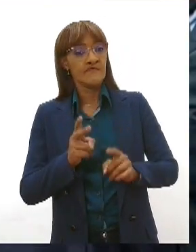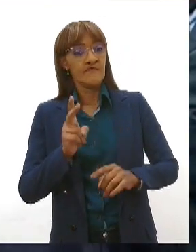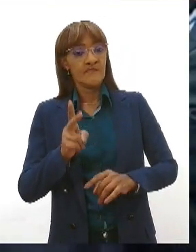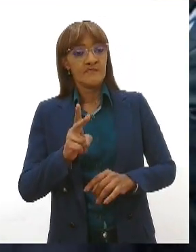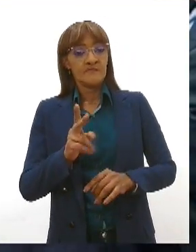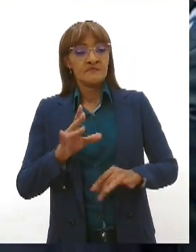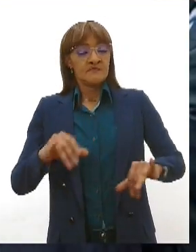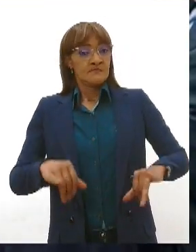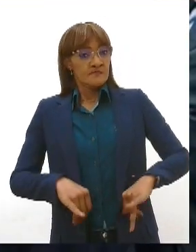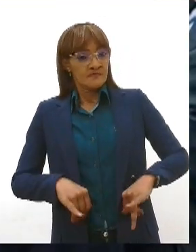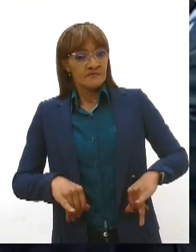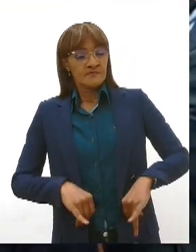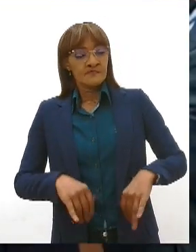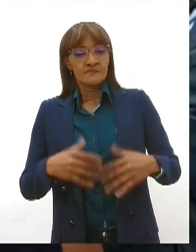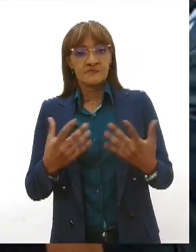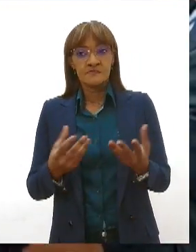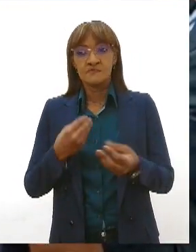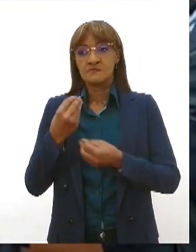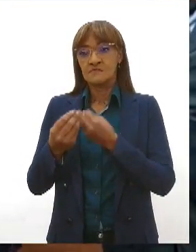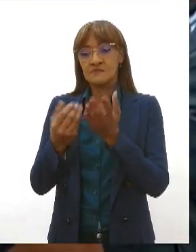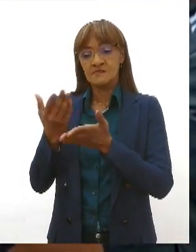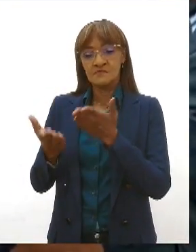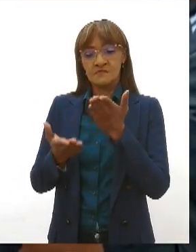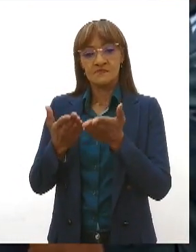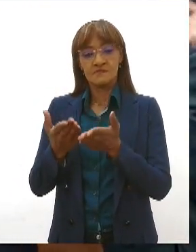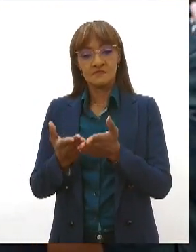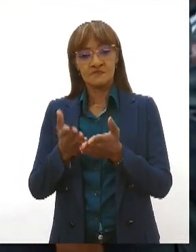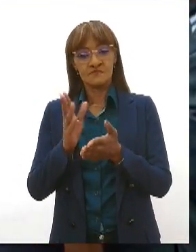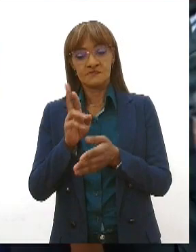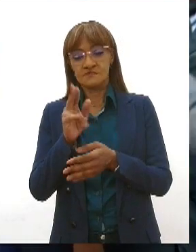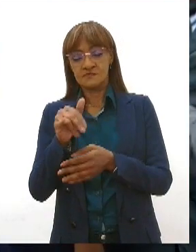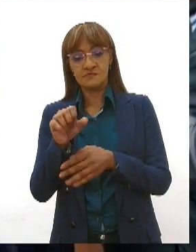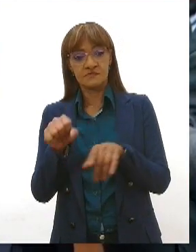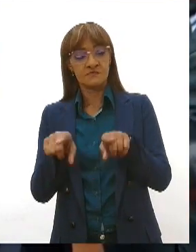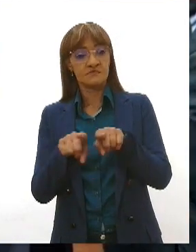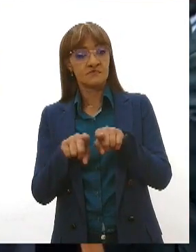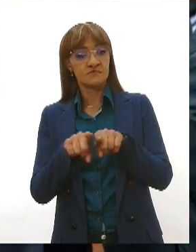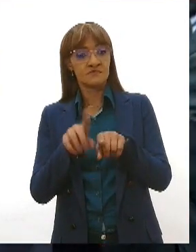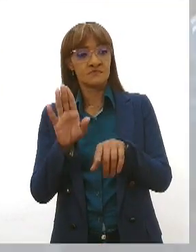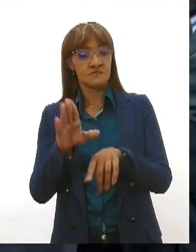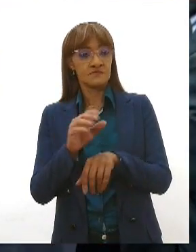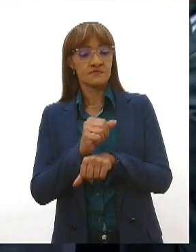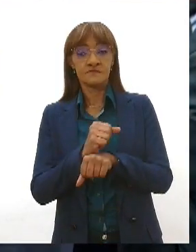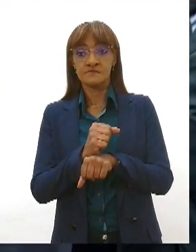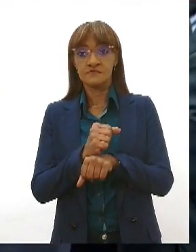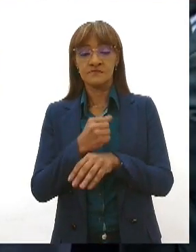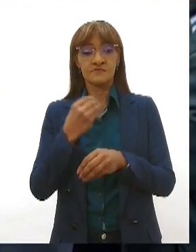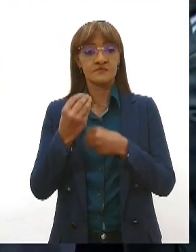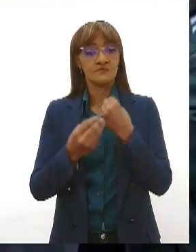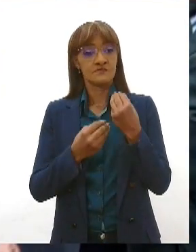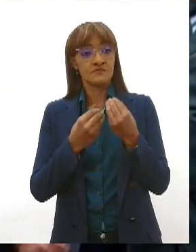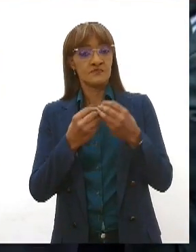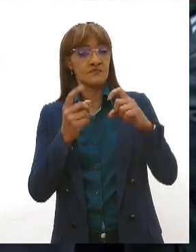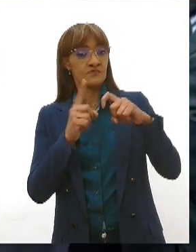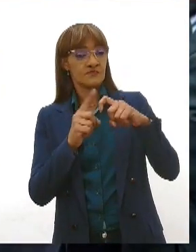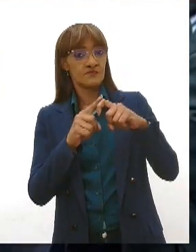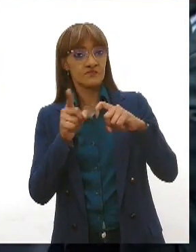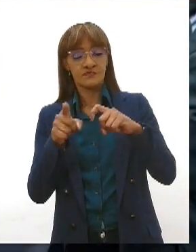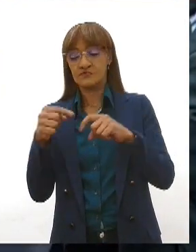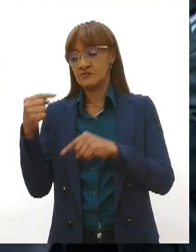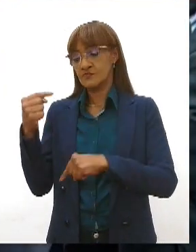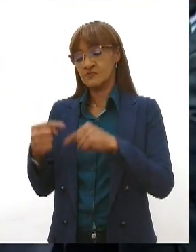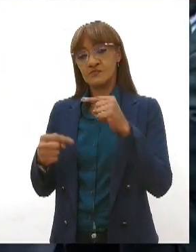de tratamento, atrás de fazer o transplante também. E a gente teve a oportunidade aqui, né, inclusive com a médica, discutir essa temática e,